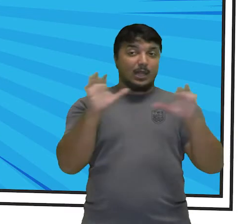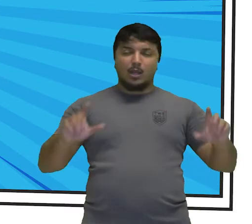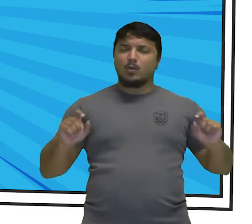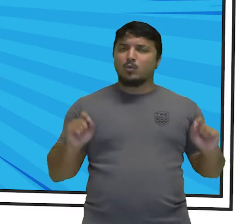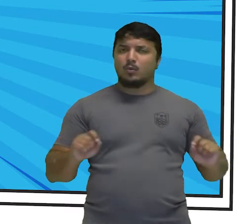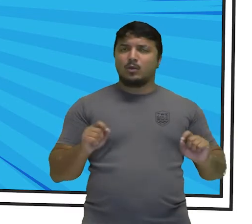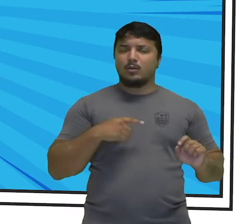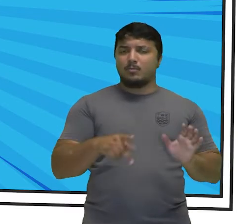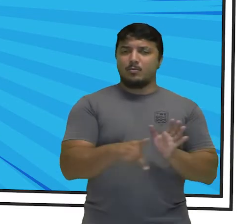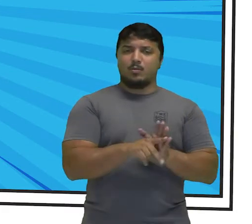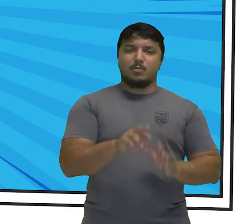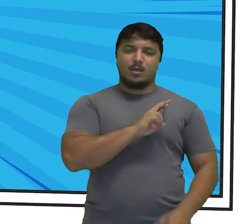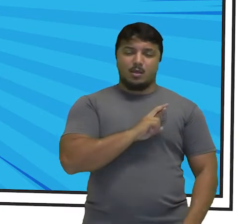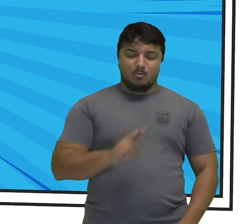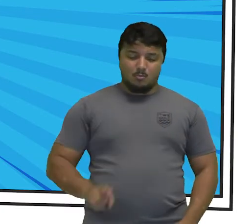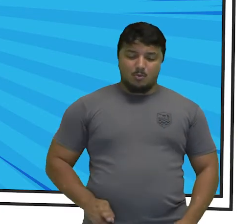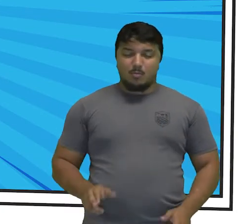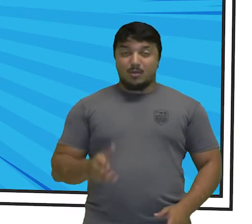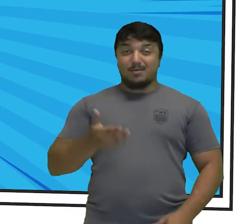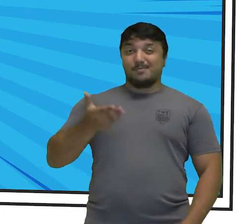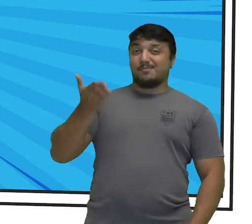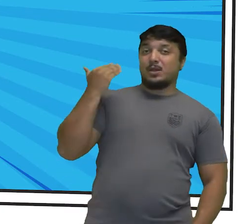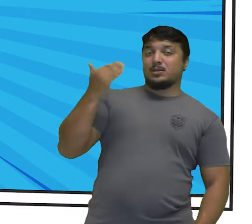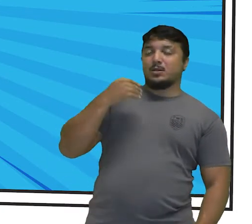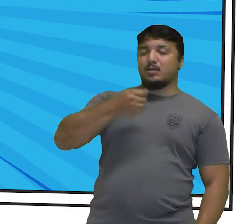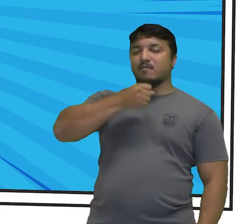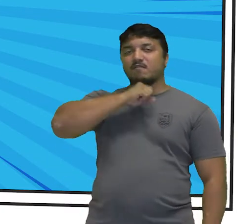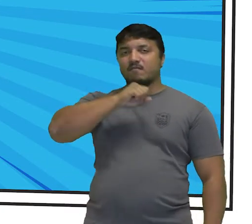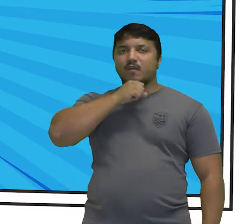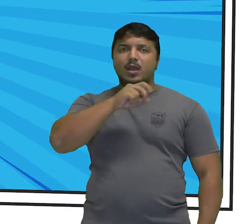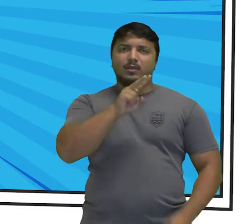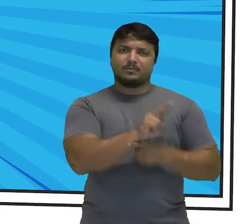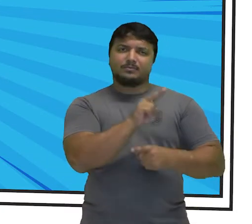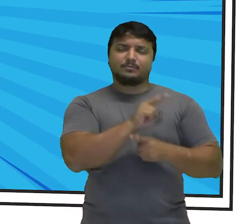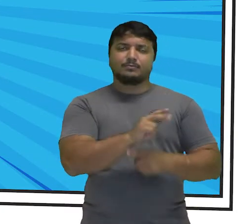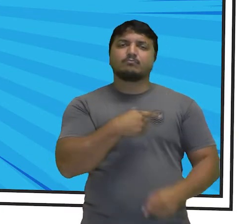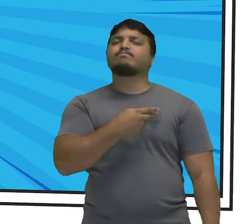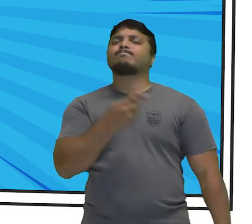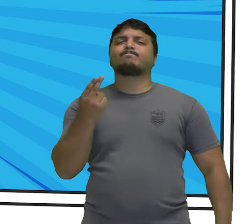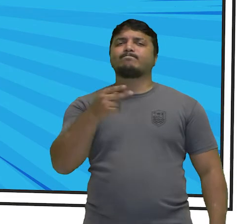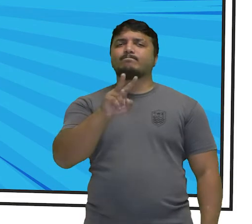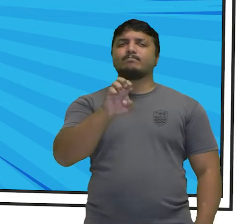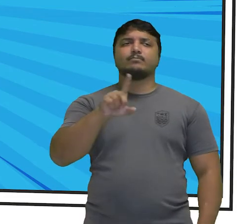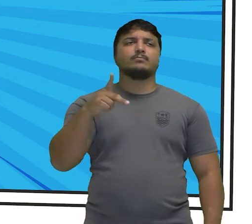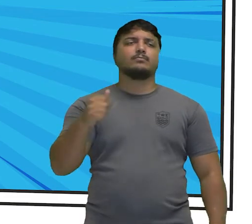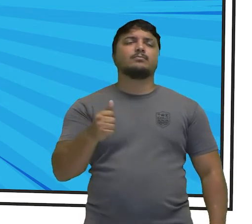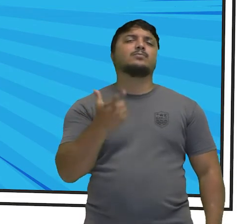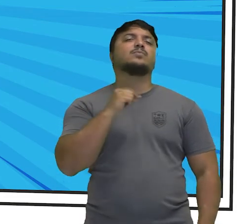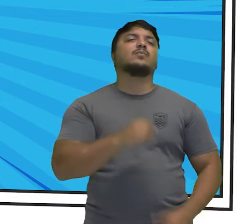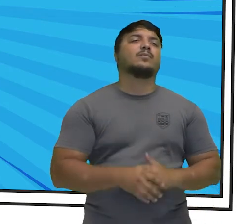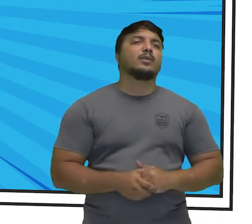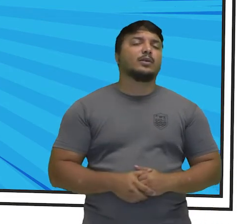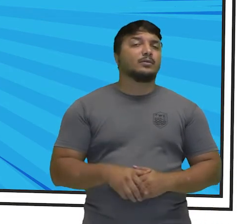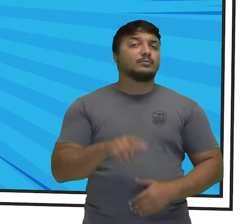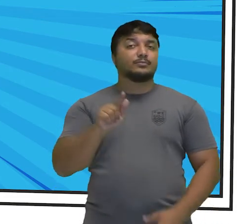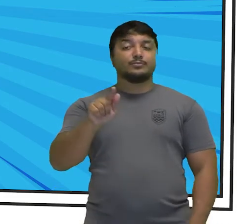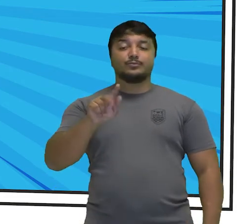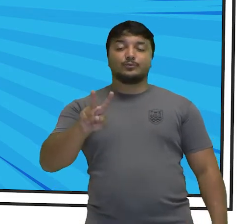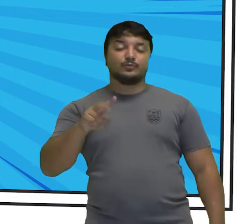chamo de República Velha é só o começo da República. Sabe quem deu esse nome para a República Velha? O Vargas. O Vargas que deu esse nome, porque